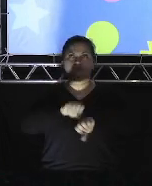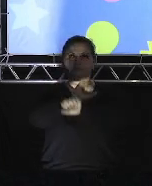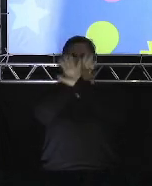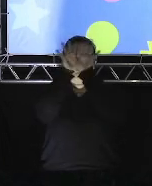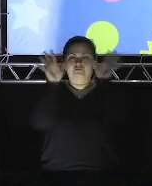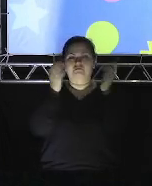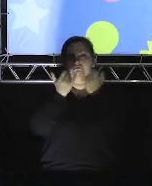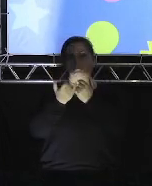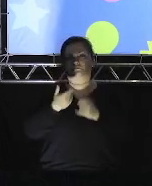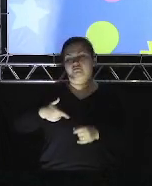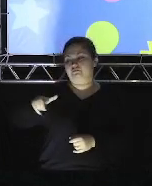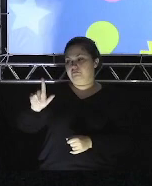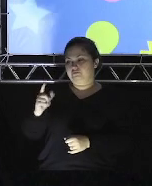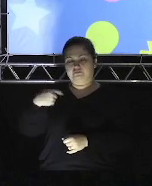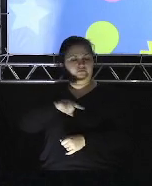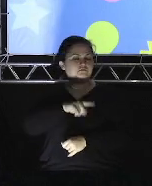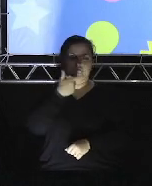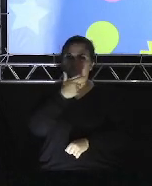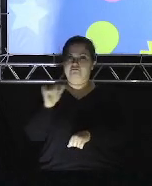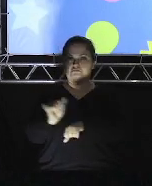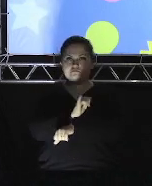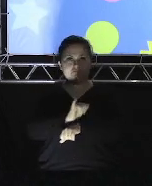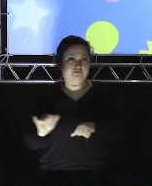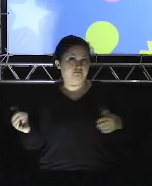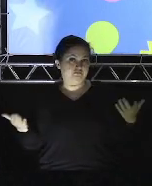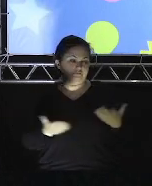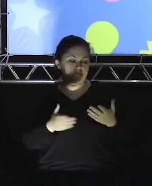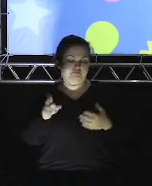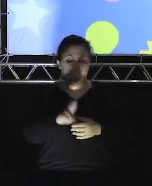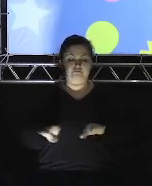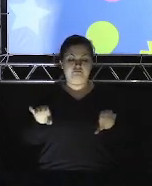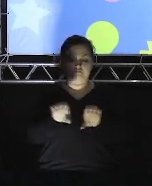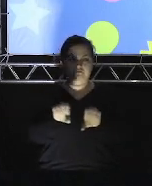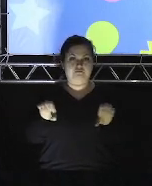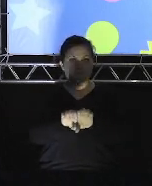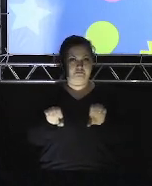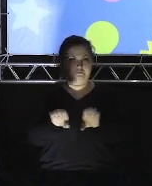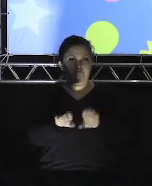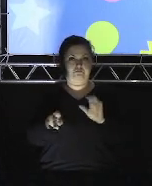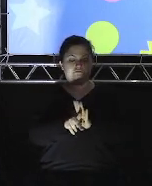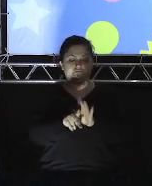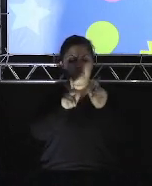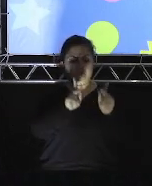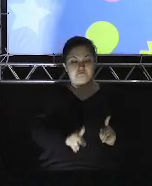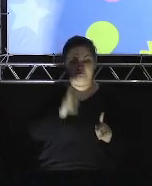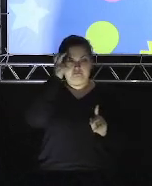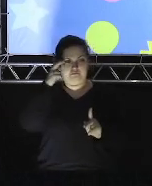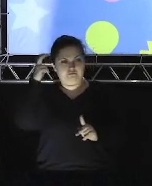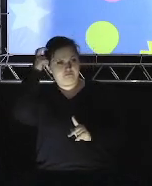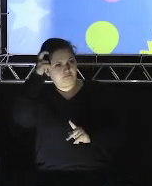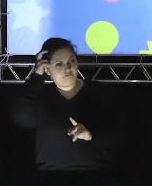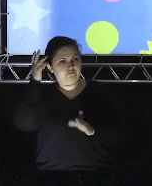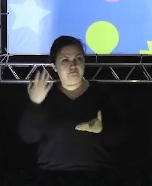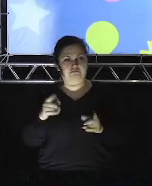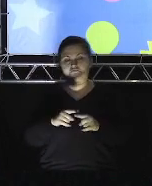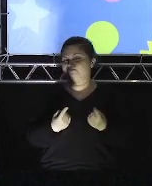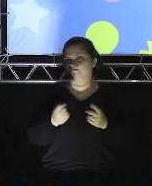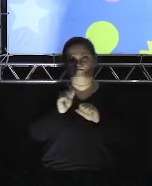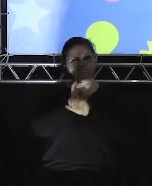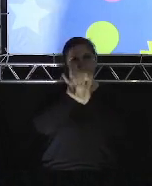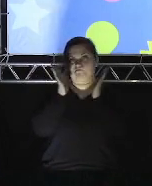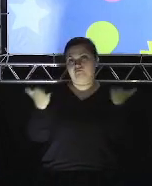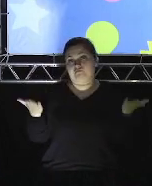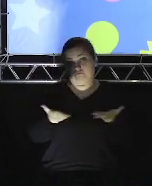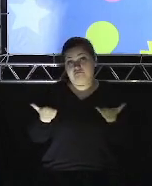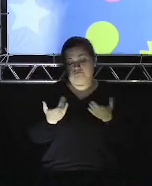Por exemplo, antes a gente não estava em estratégia. A gente estava na estrutura de pessoas e cultura. Não fazia sentido,